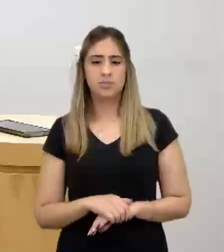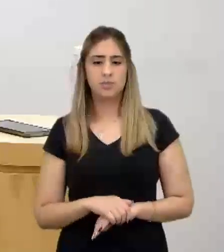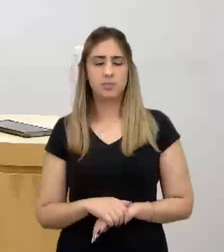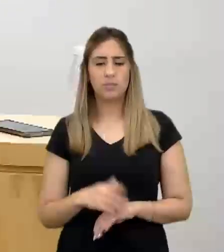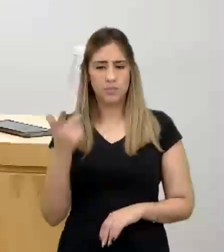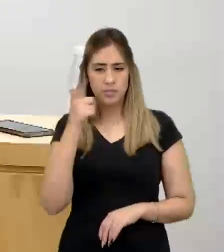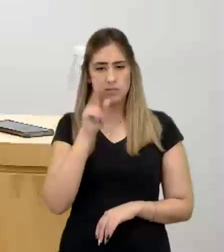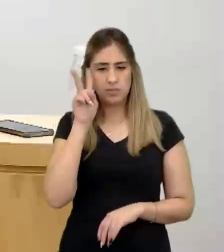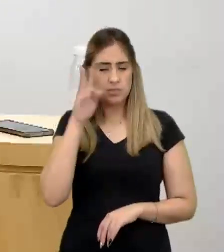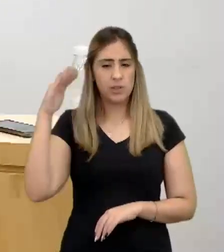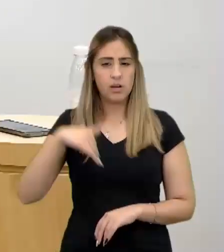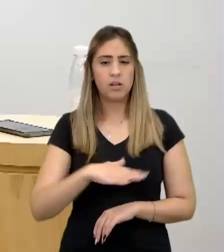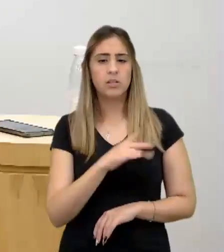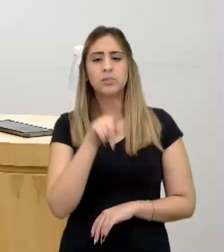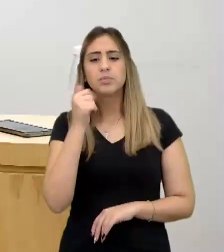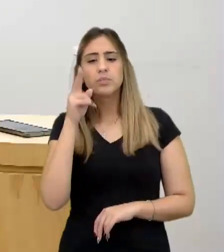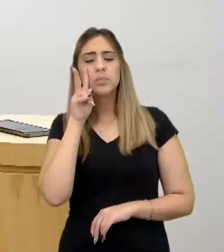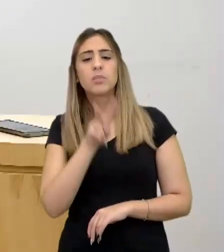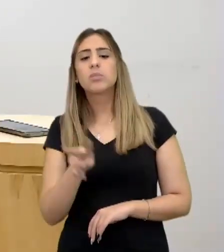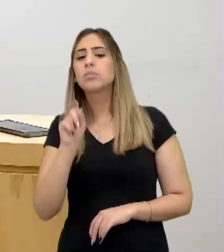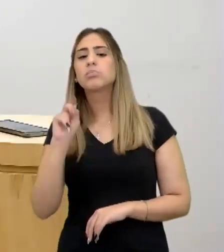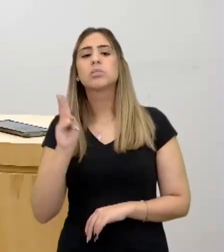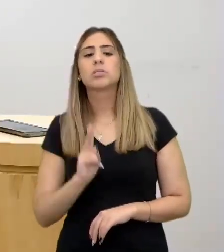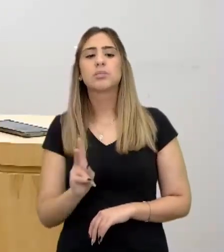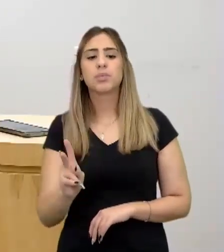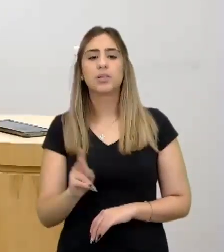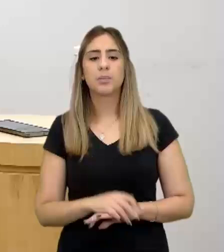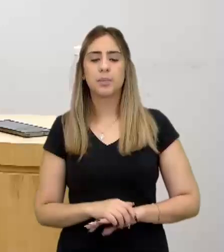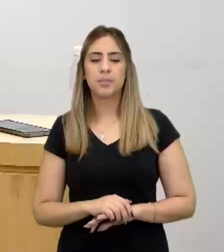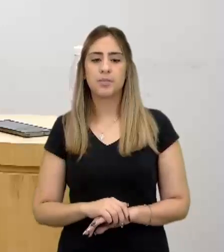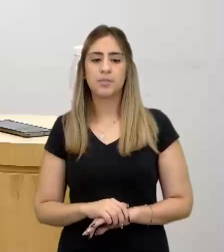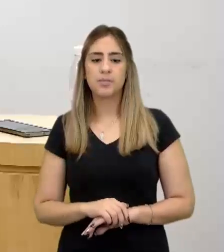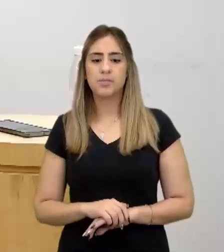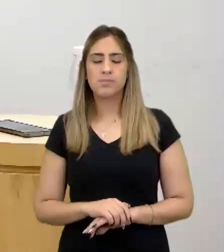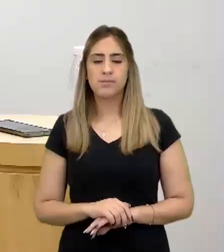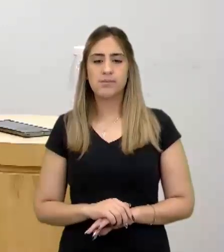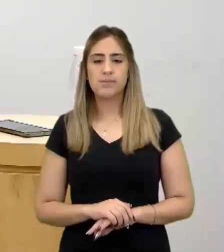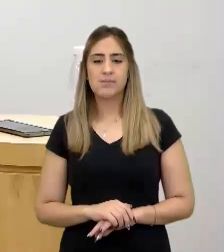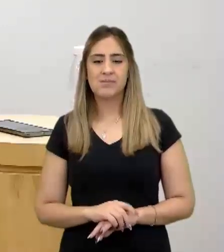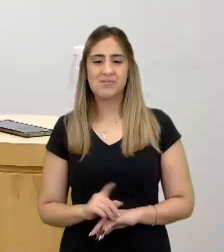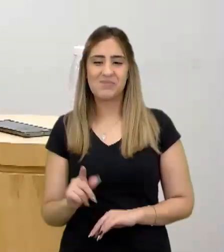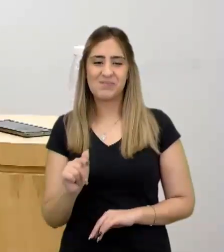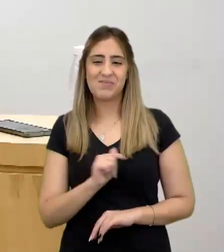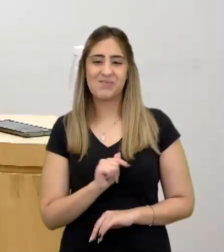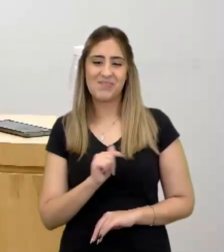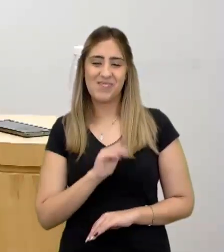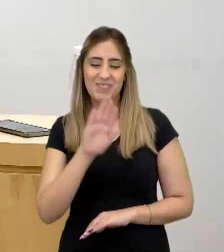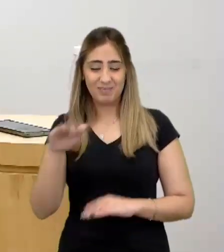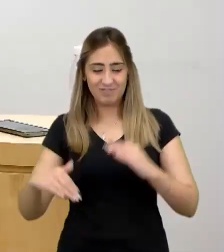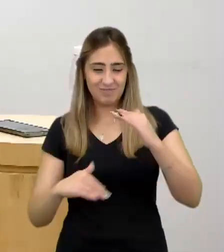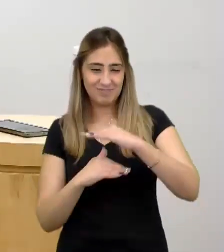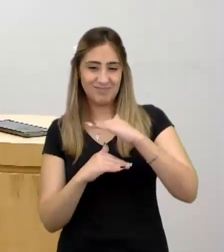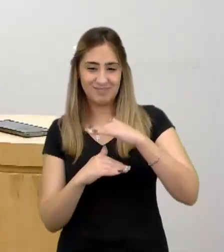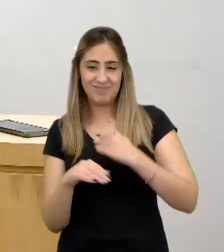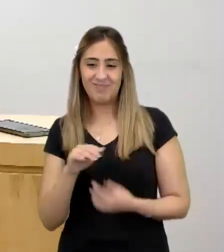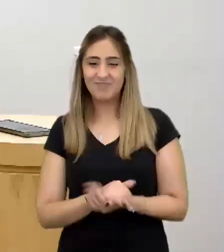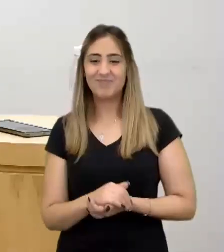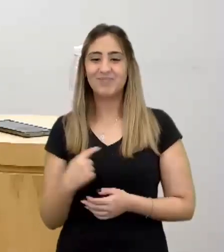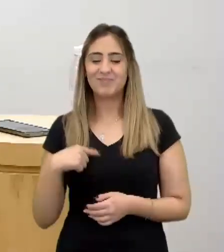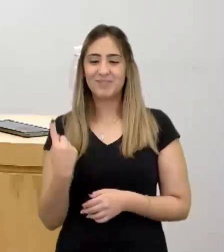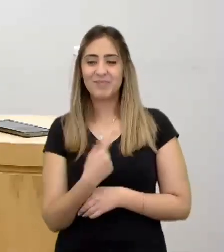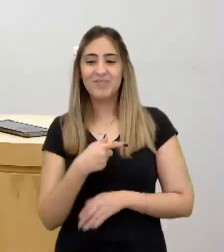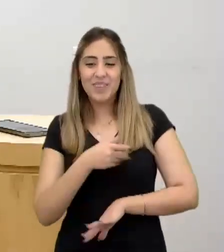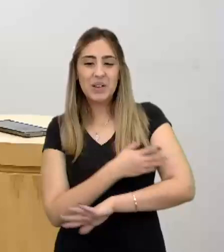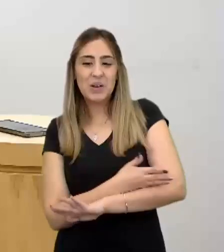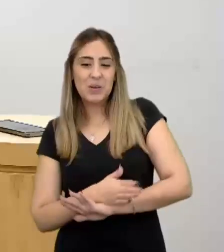Dessa onda? O que você tem que observar sempre na função seno? Ela tem uma unidade para cima, uma unidade para baixo, é a nossa amplitude, tá bom?